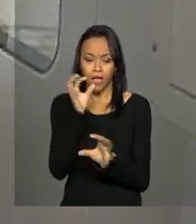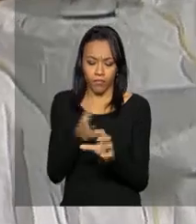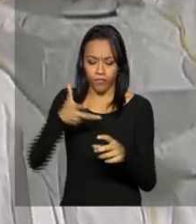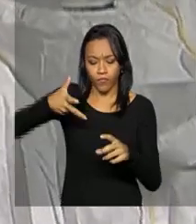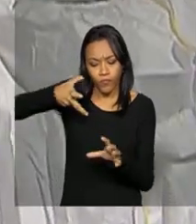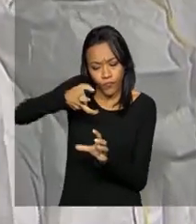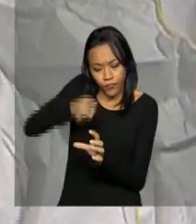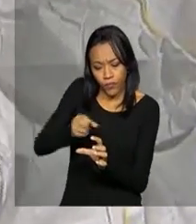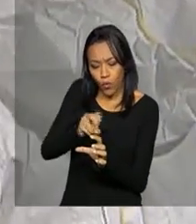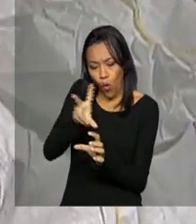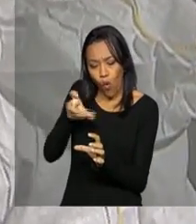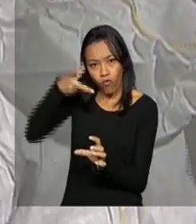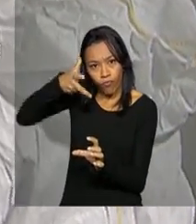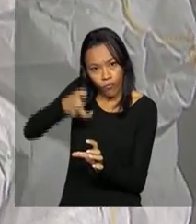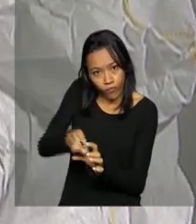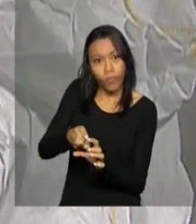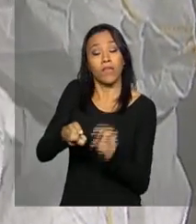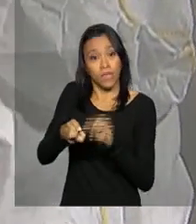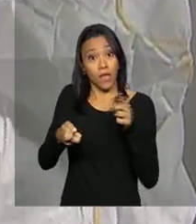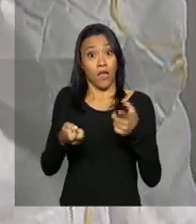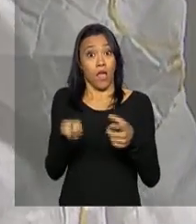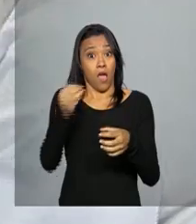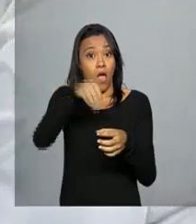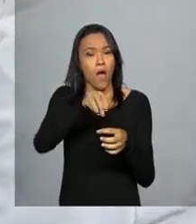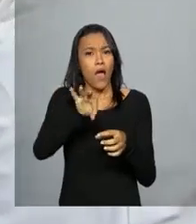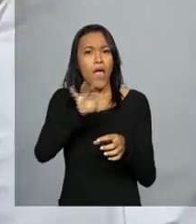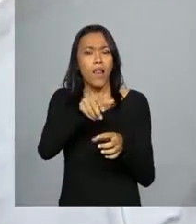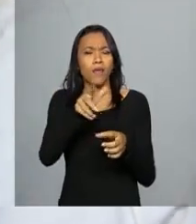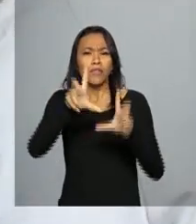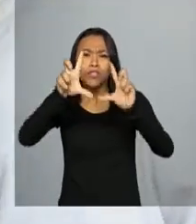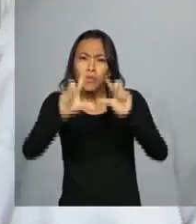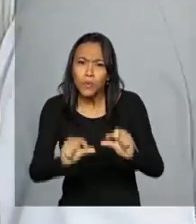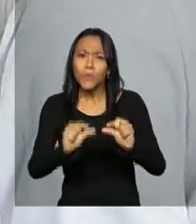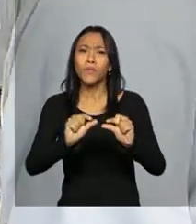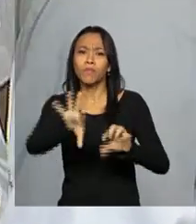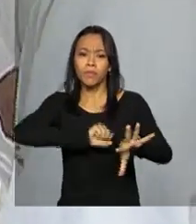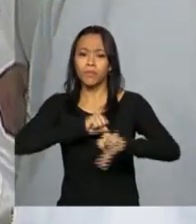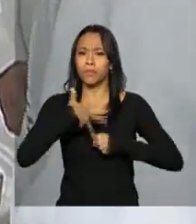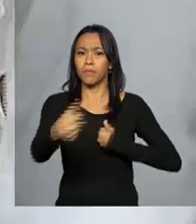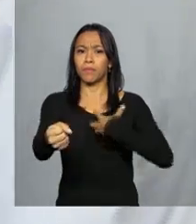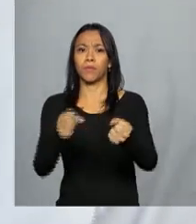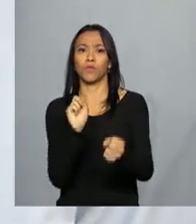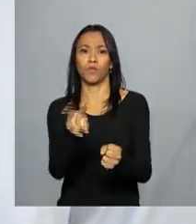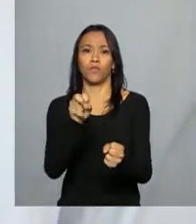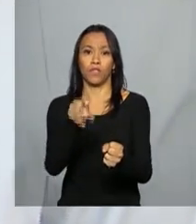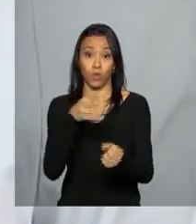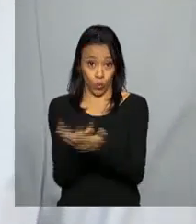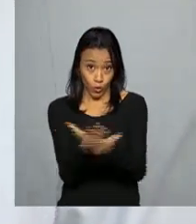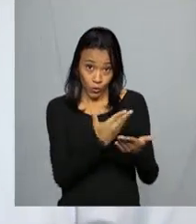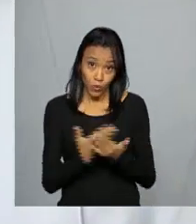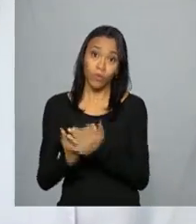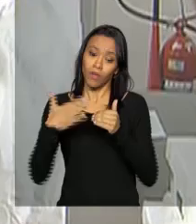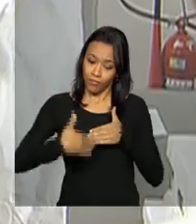de eds egipt quando presente no mosquito a bactéria reduz a capacidade de transmissão do vírus o estudo está sendo